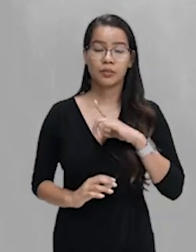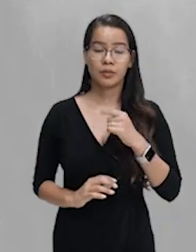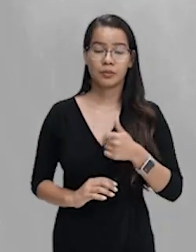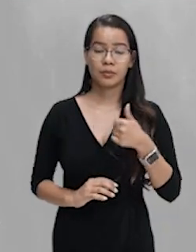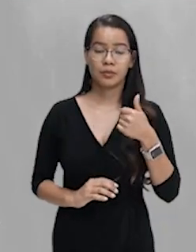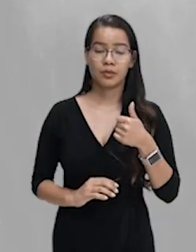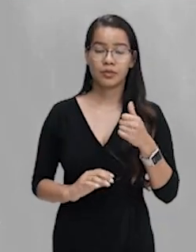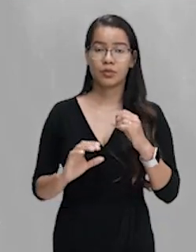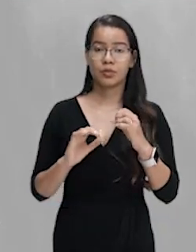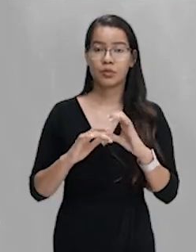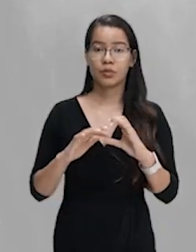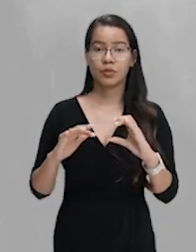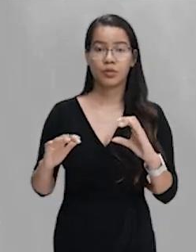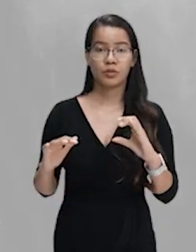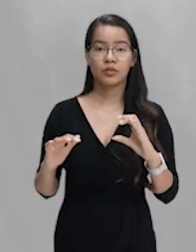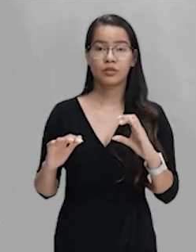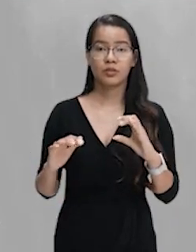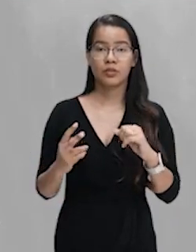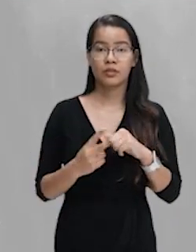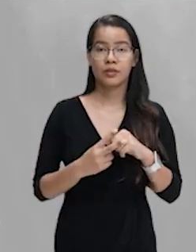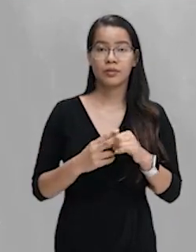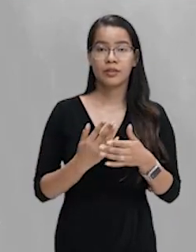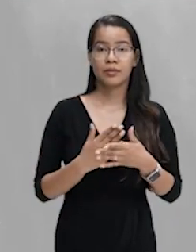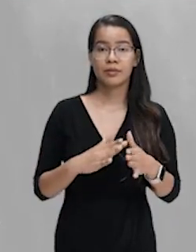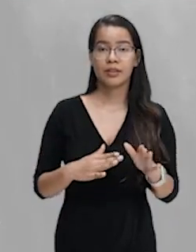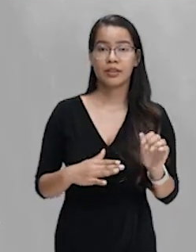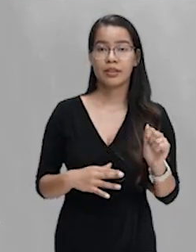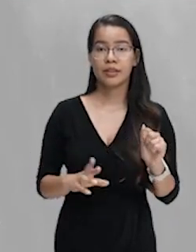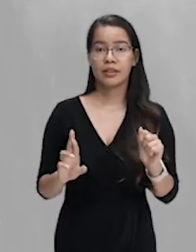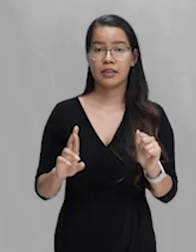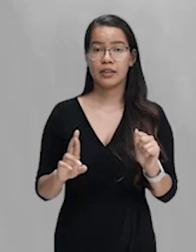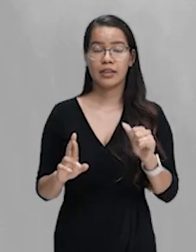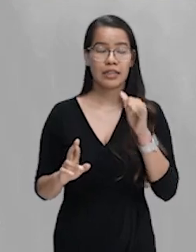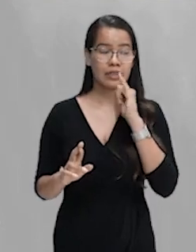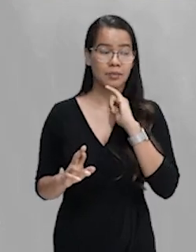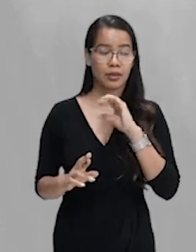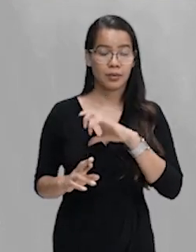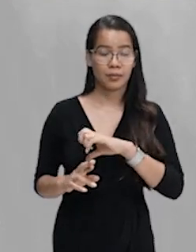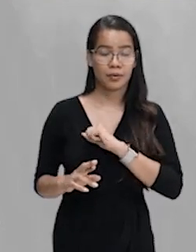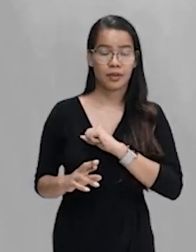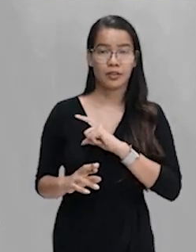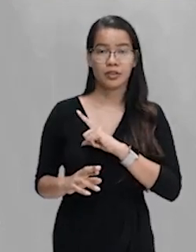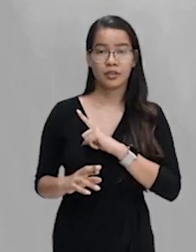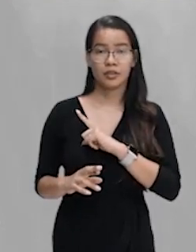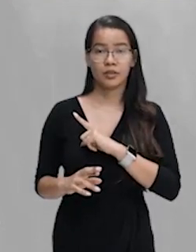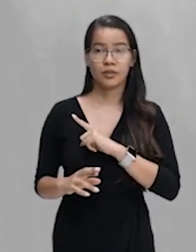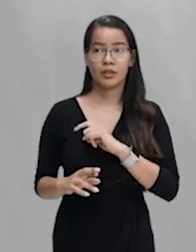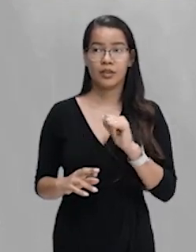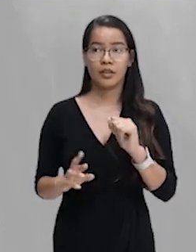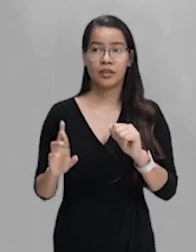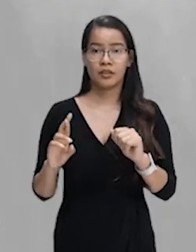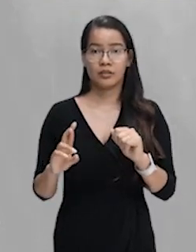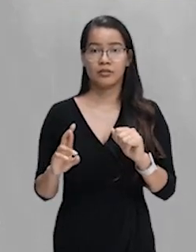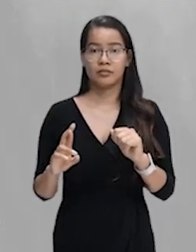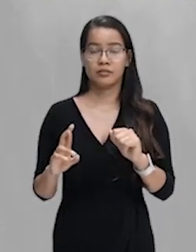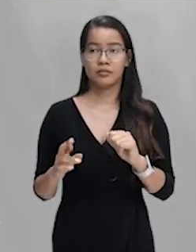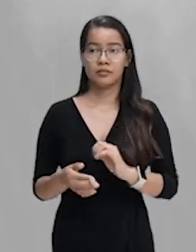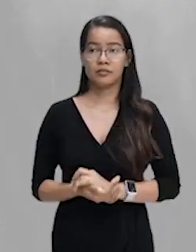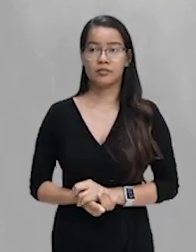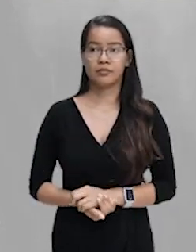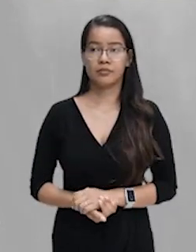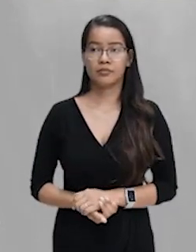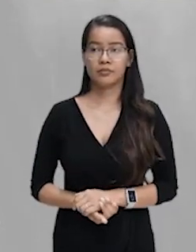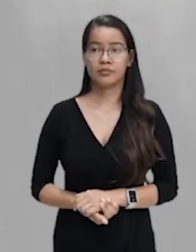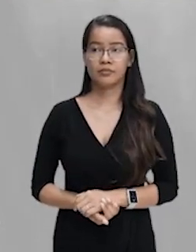conjugação, em verbos terminados em AR, por exemplo, amar, eu tenho a terminação ado. Então, amar, amado.